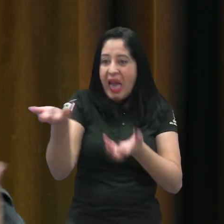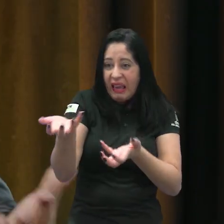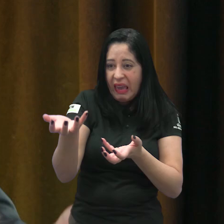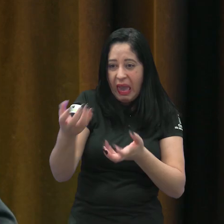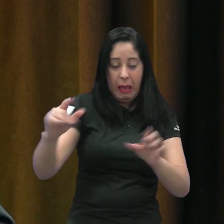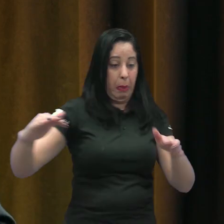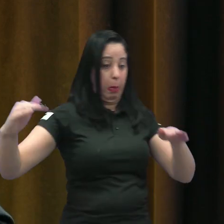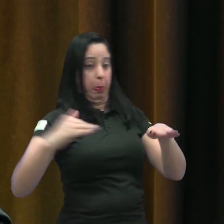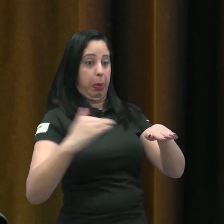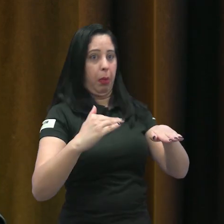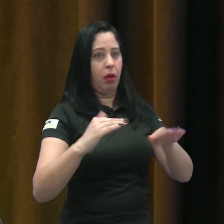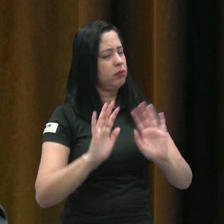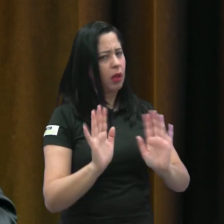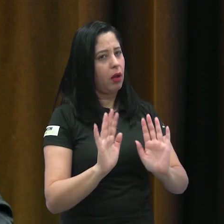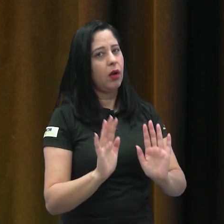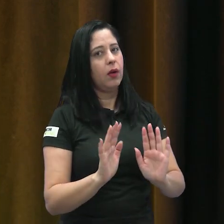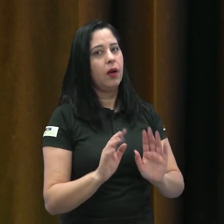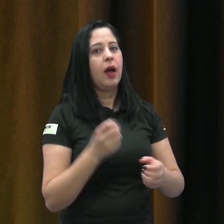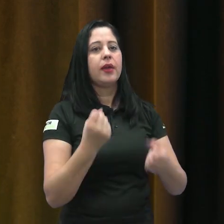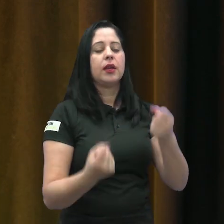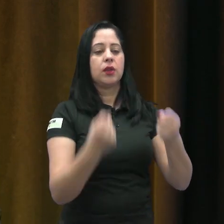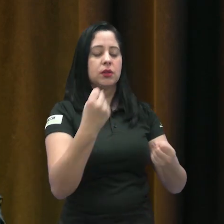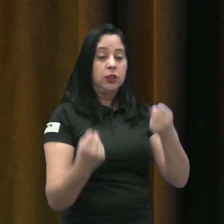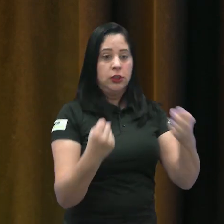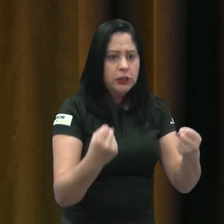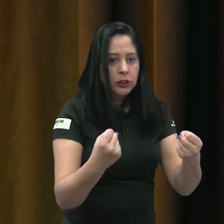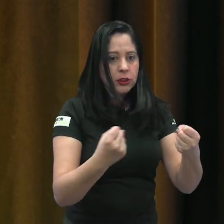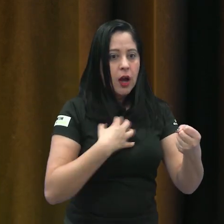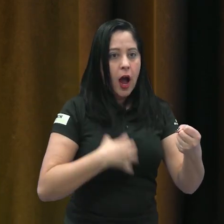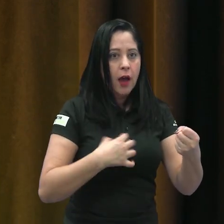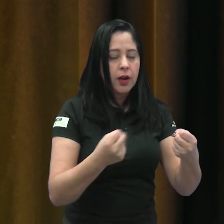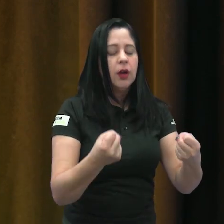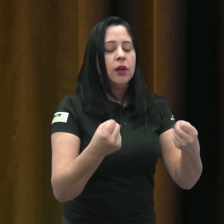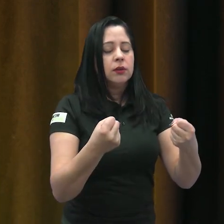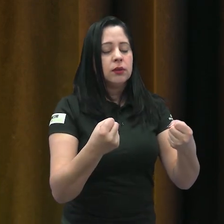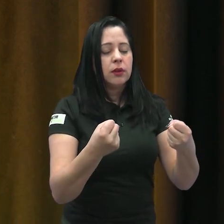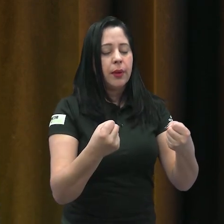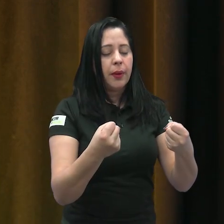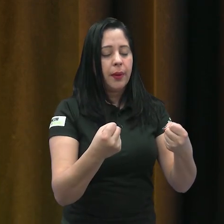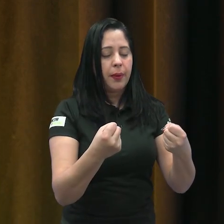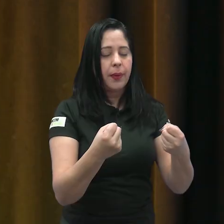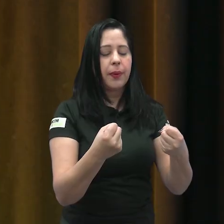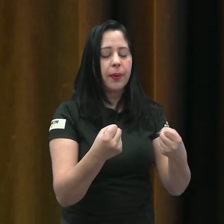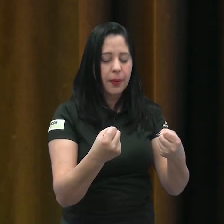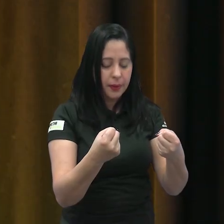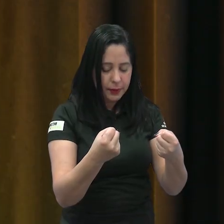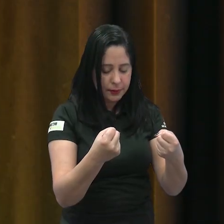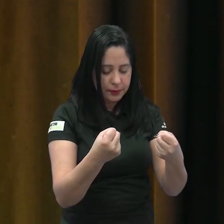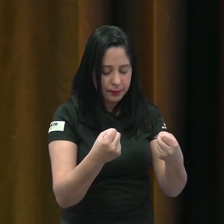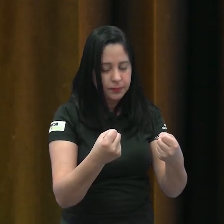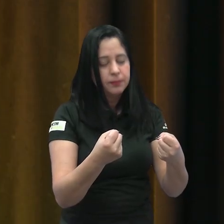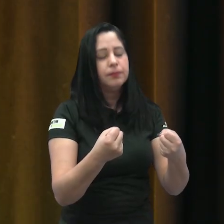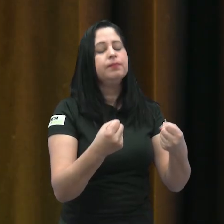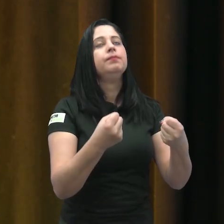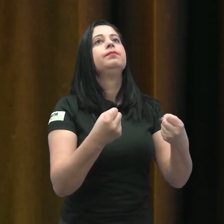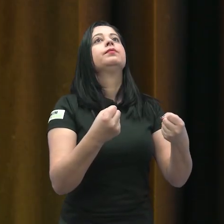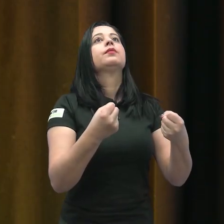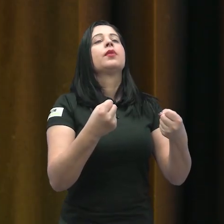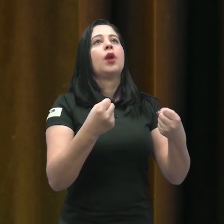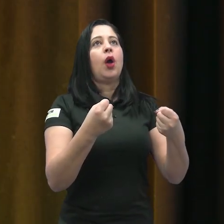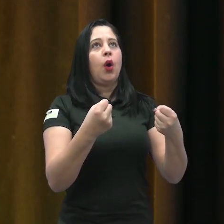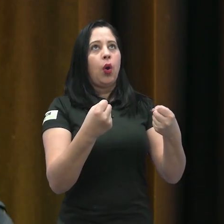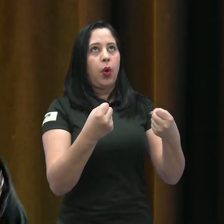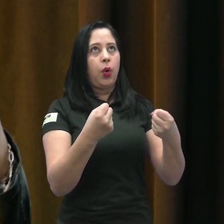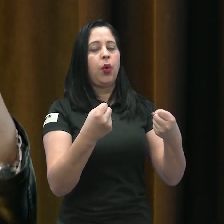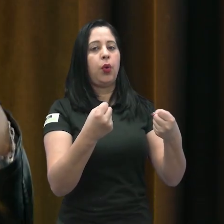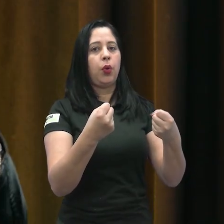não provocou aquilo. E às vezes você frear o carro, veio uma raiva, respira fundo, levanta a cabeça. Quando nós